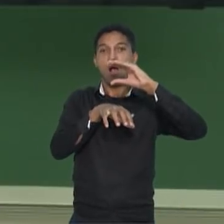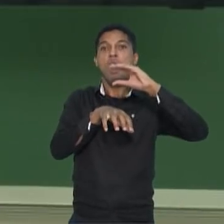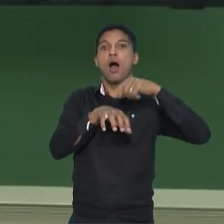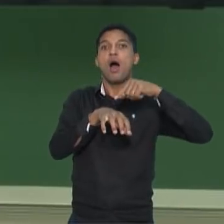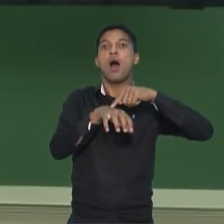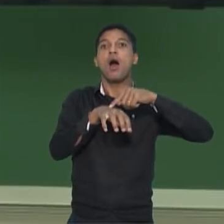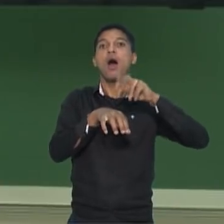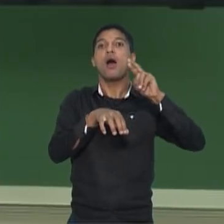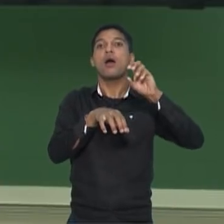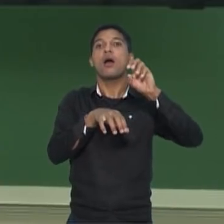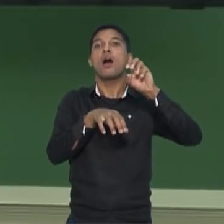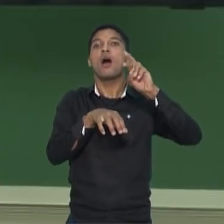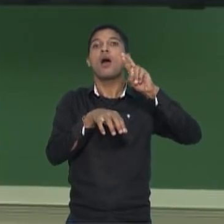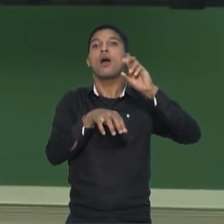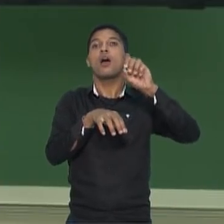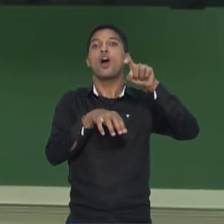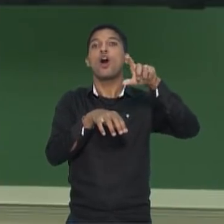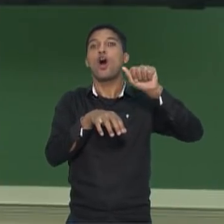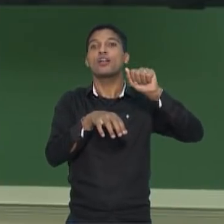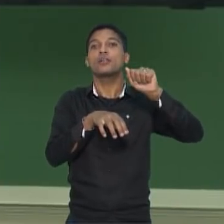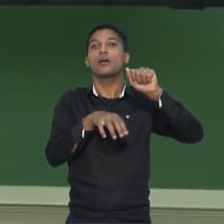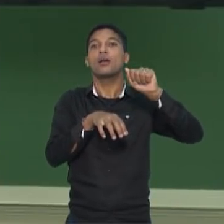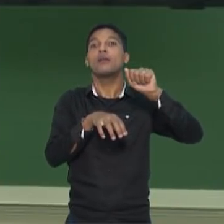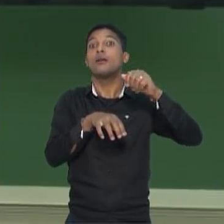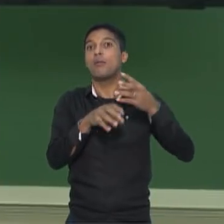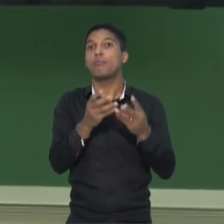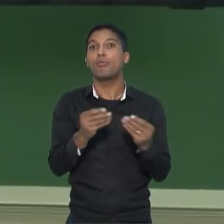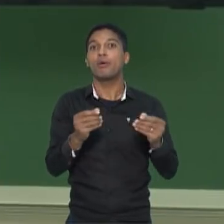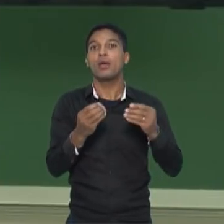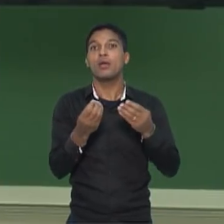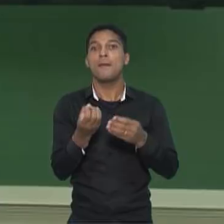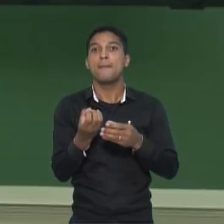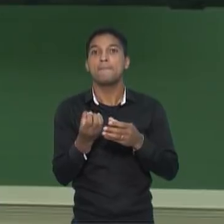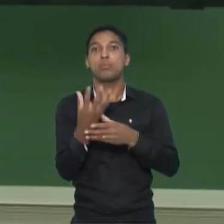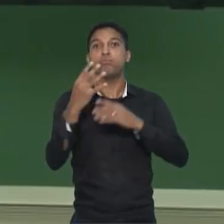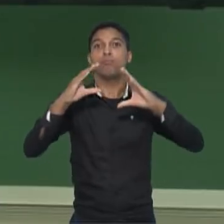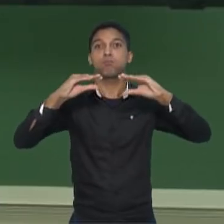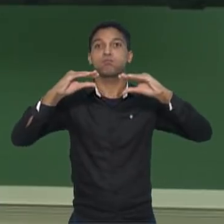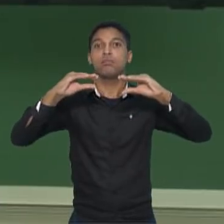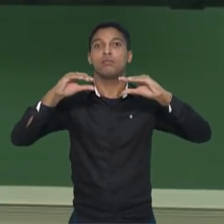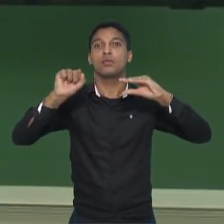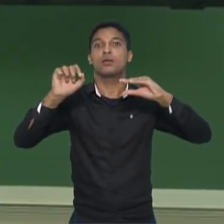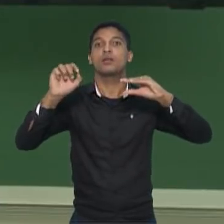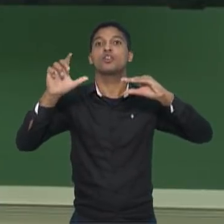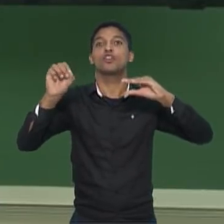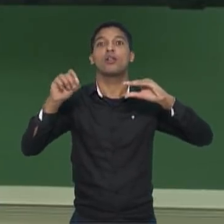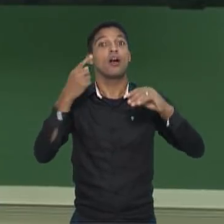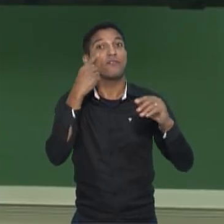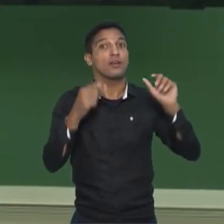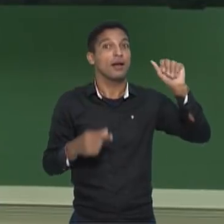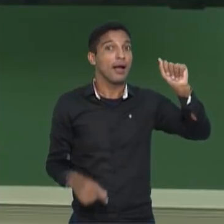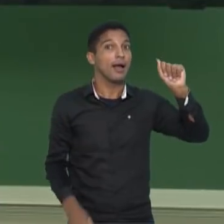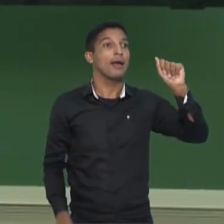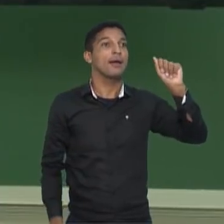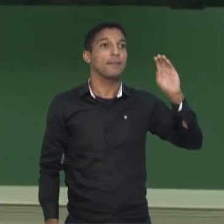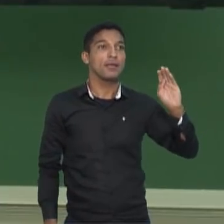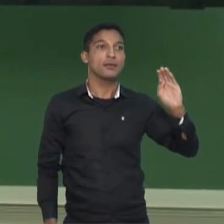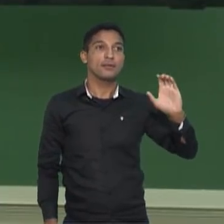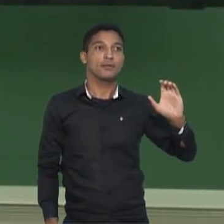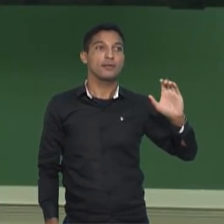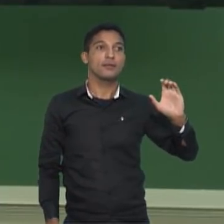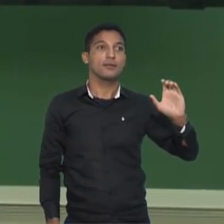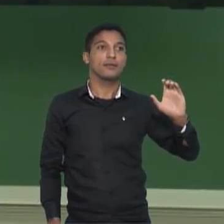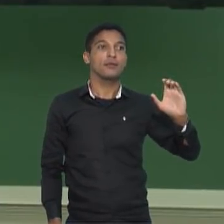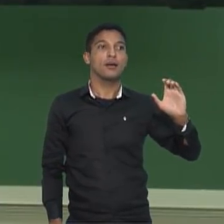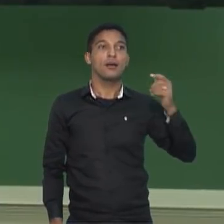rocha sedimentar, letra B, rocha metamórfica, ou a letra C, rocha